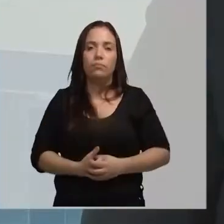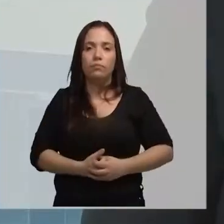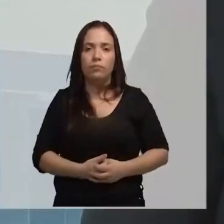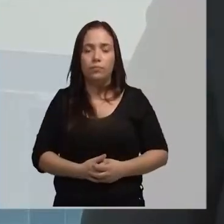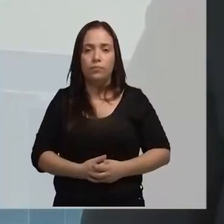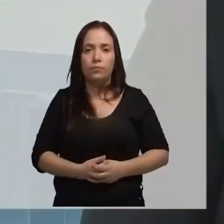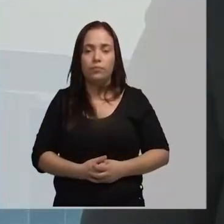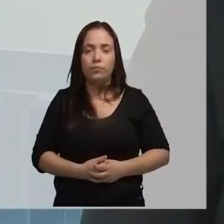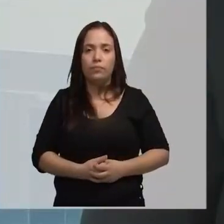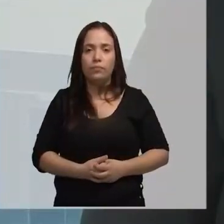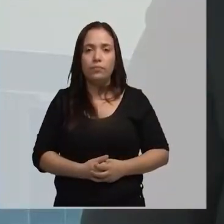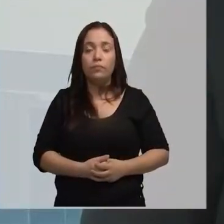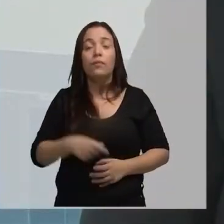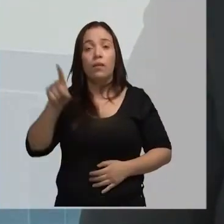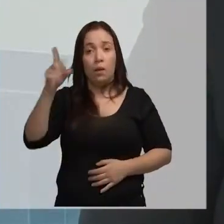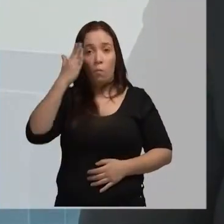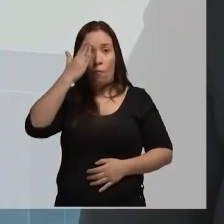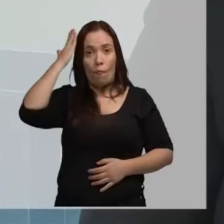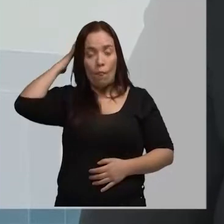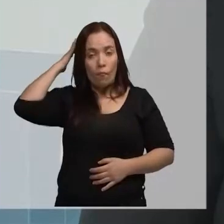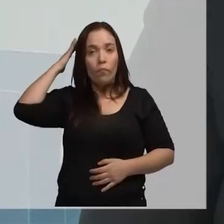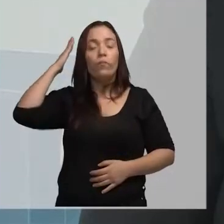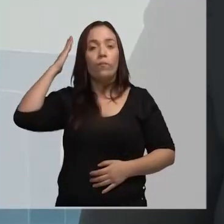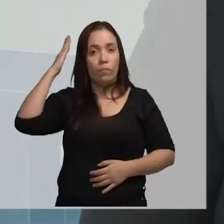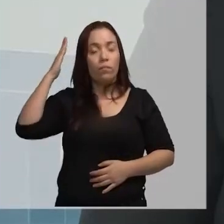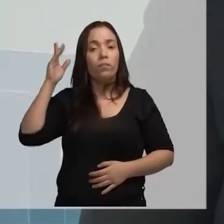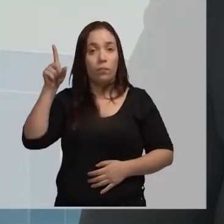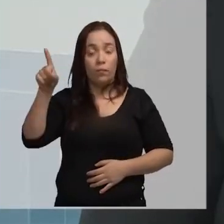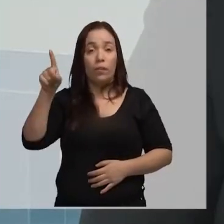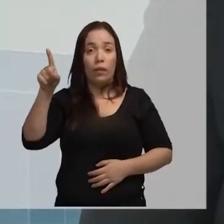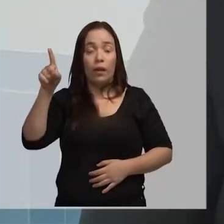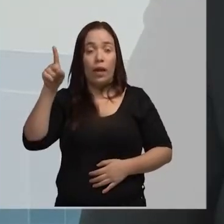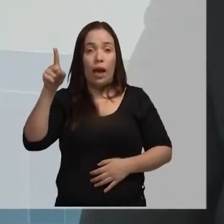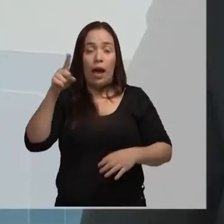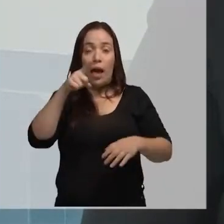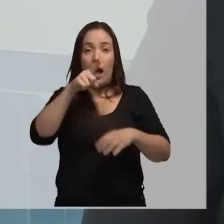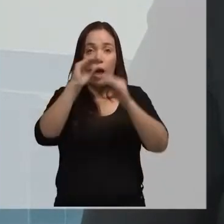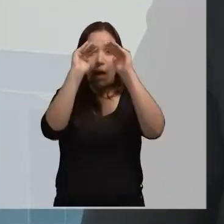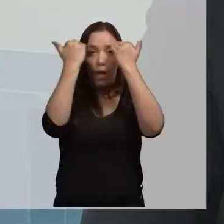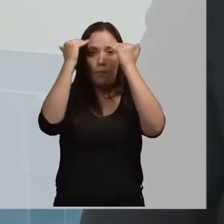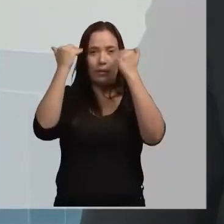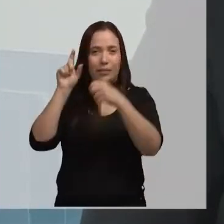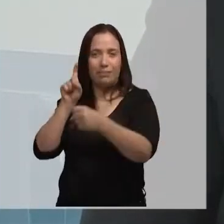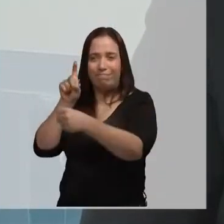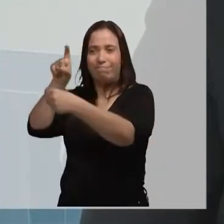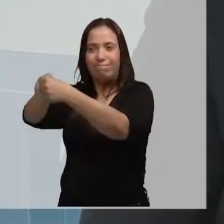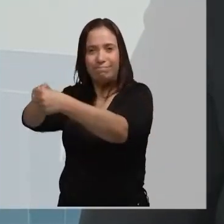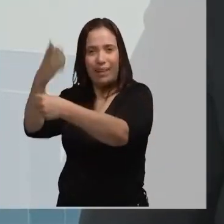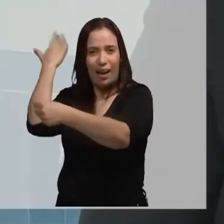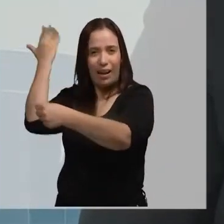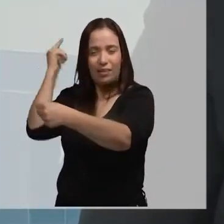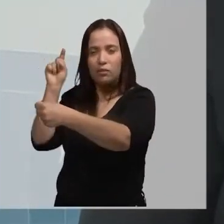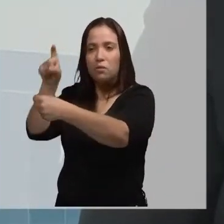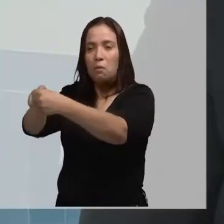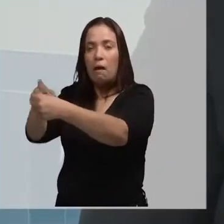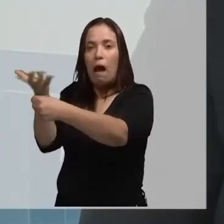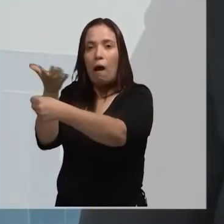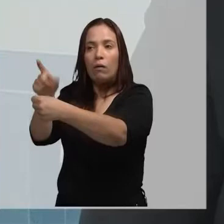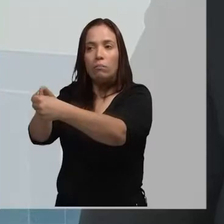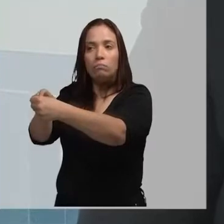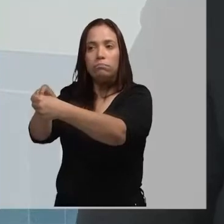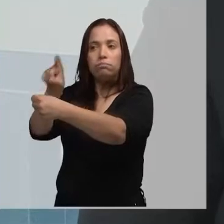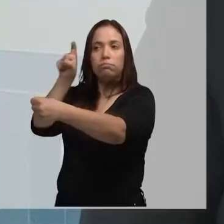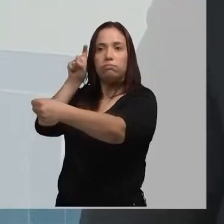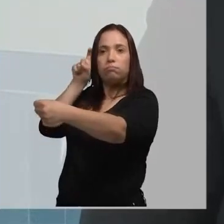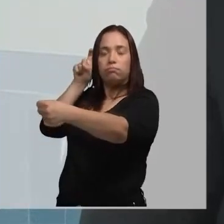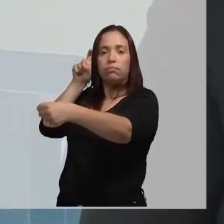Parece que como essa história do Michel é tão séria, o próprio senador Eunício que apoiou o Michel está tentando se desvencilhar desse apoio, falando